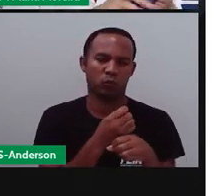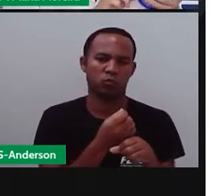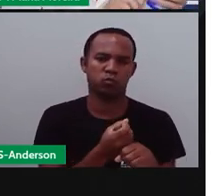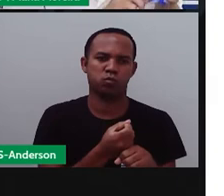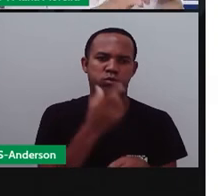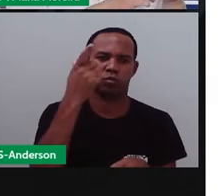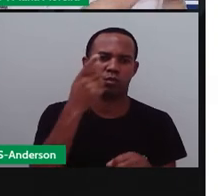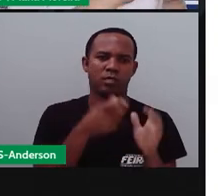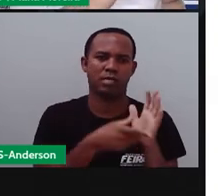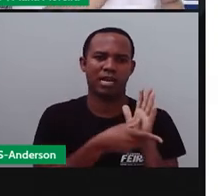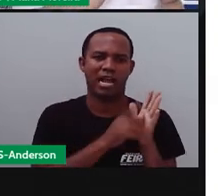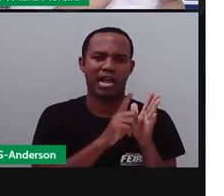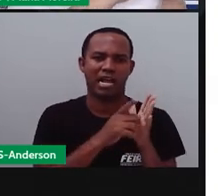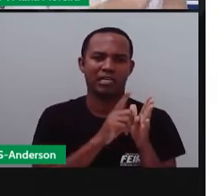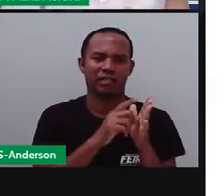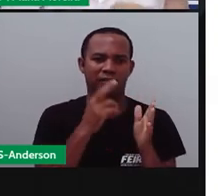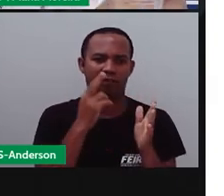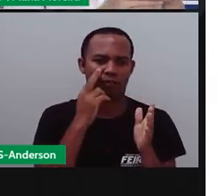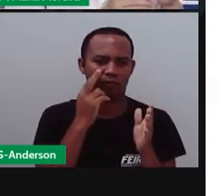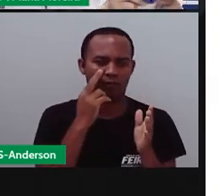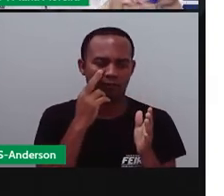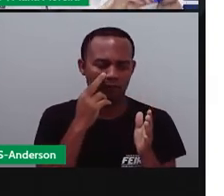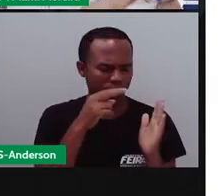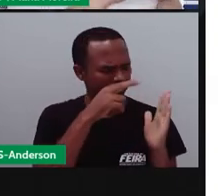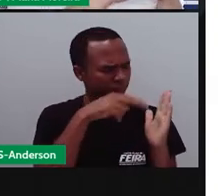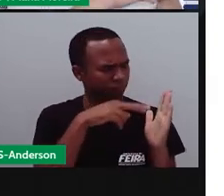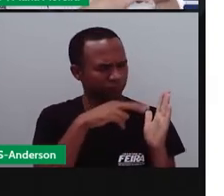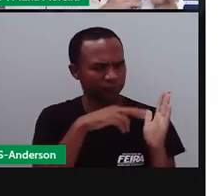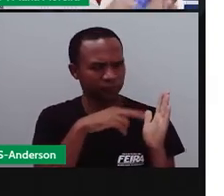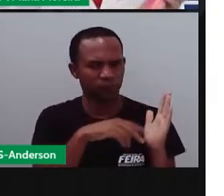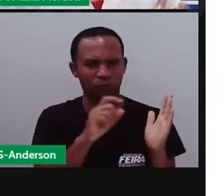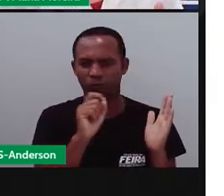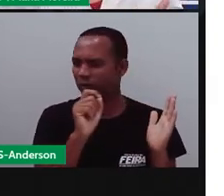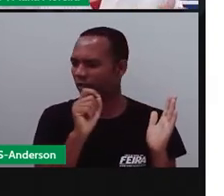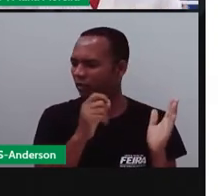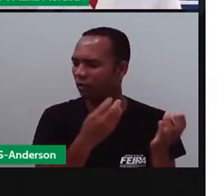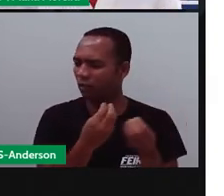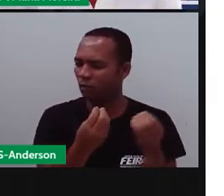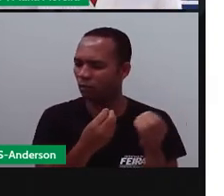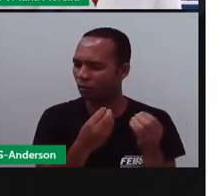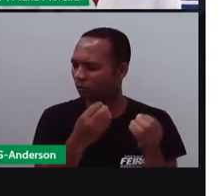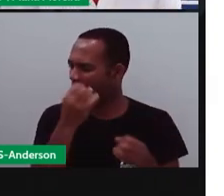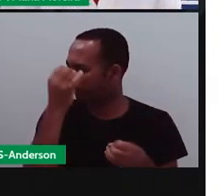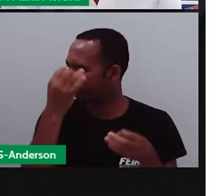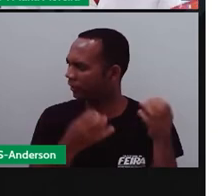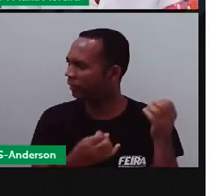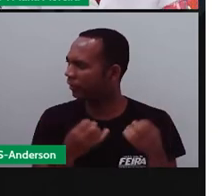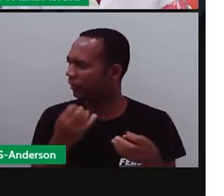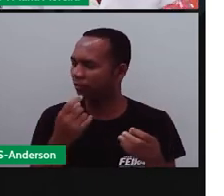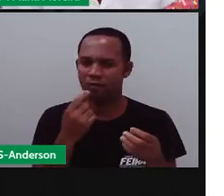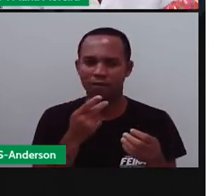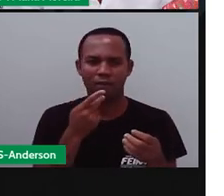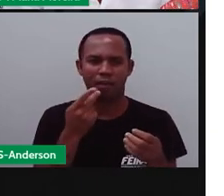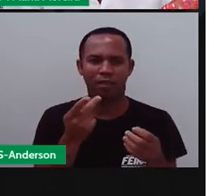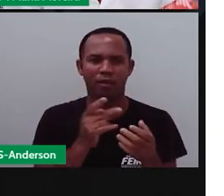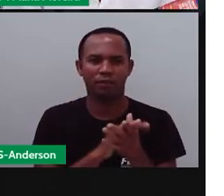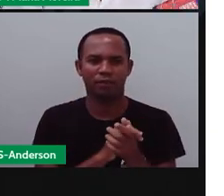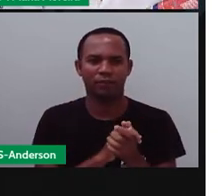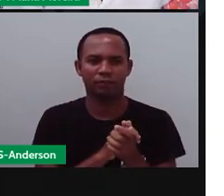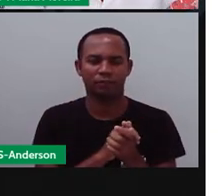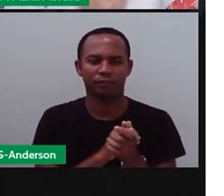ela leu o que estava escrito em toda a embalagem, que era o quê? Um texto instrucional. E aí dizia, olha,